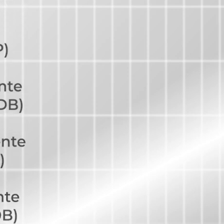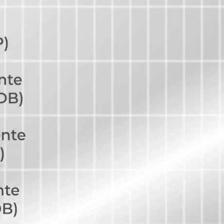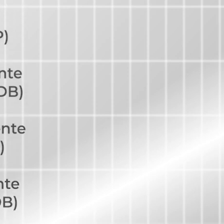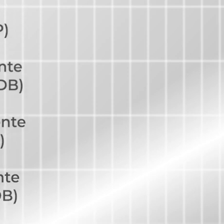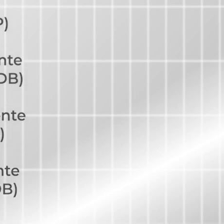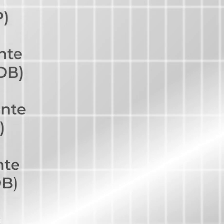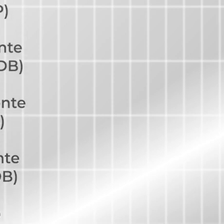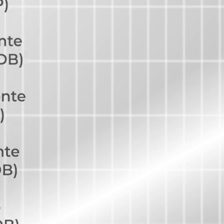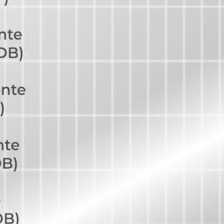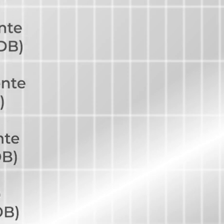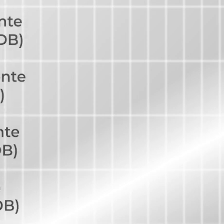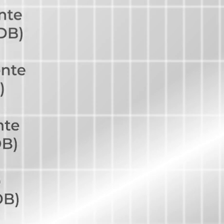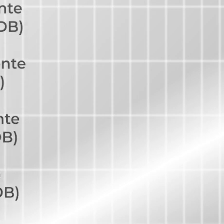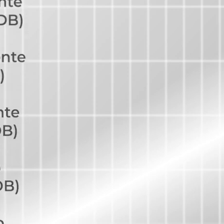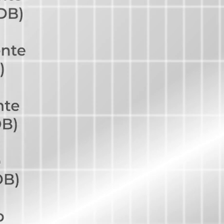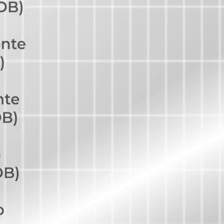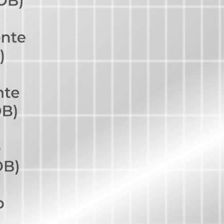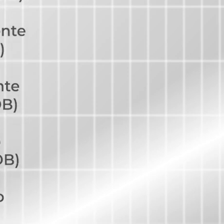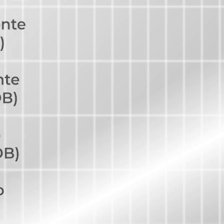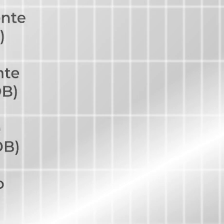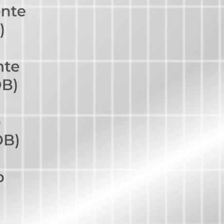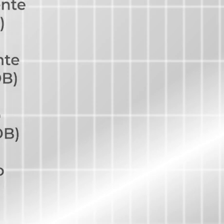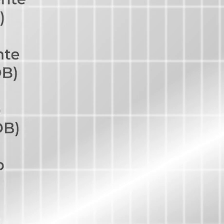Quanto vale um casaco